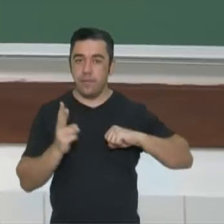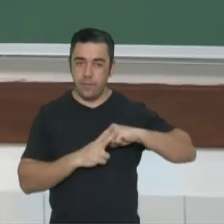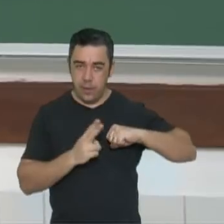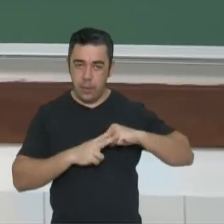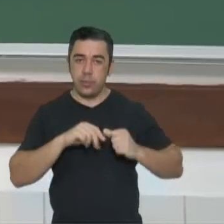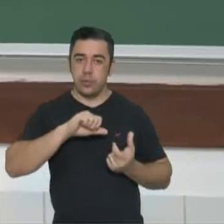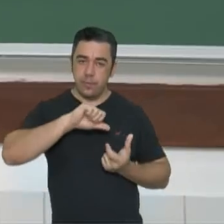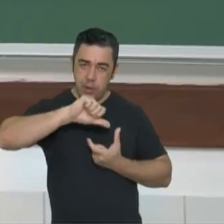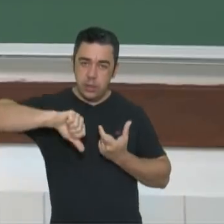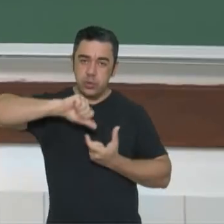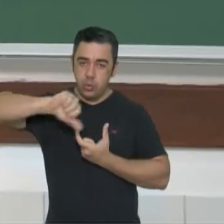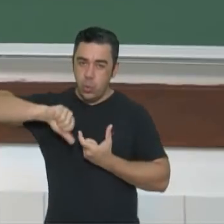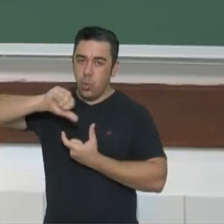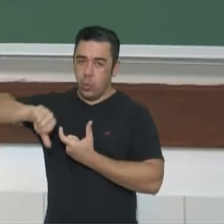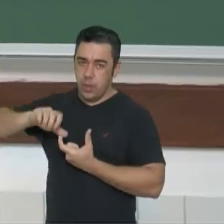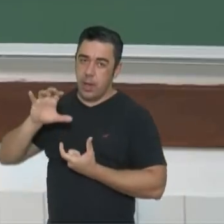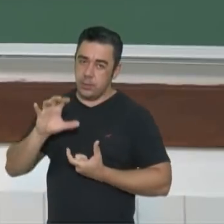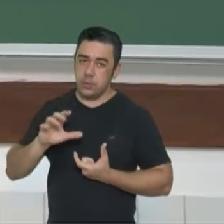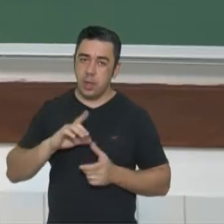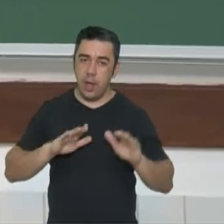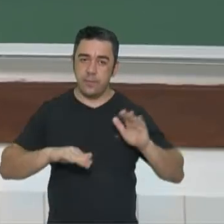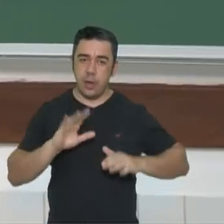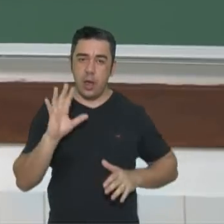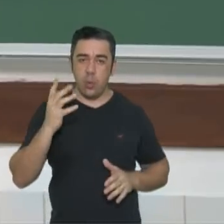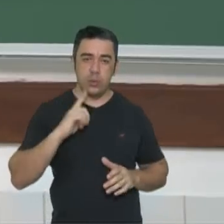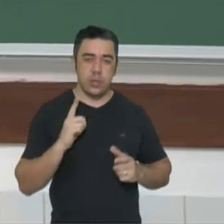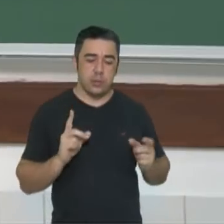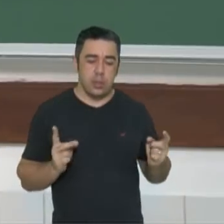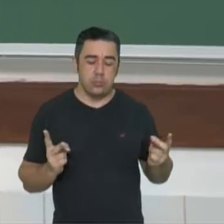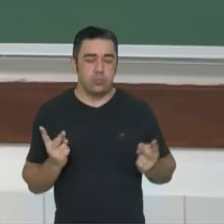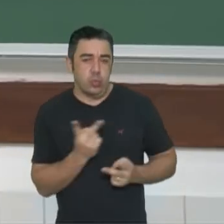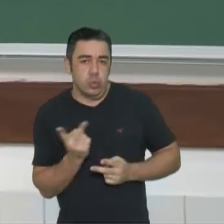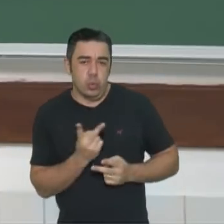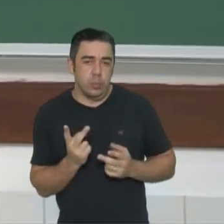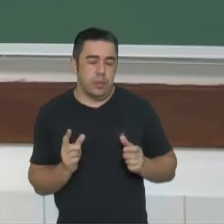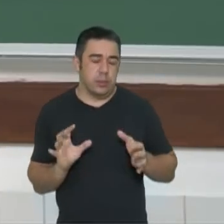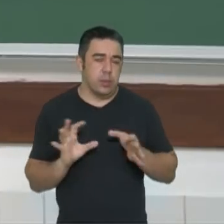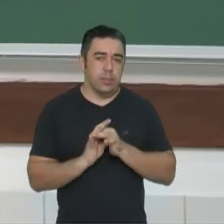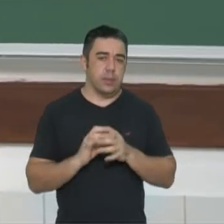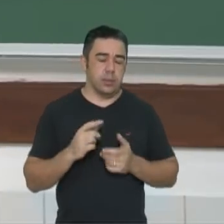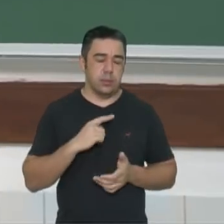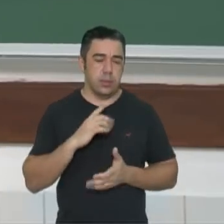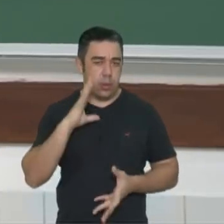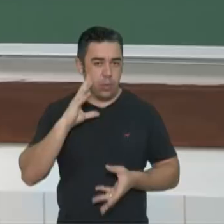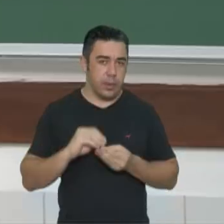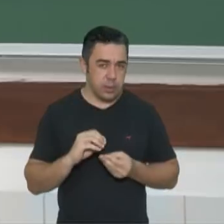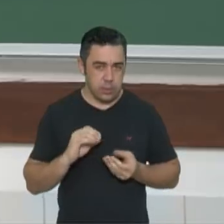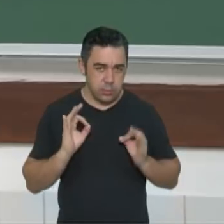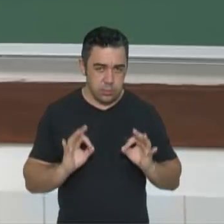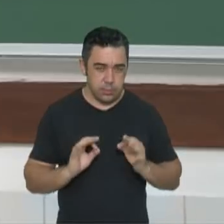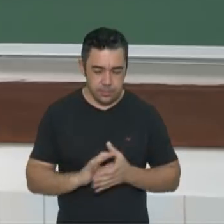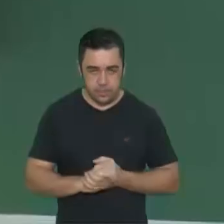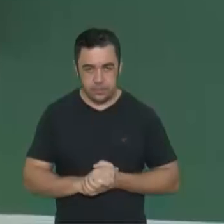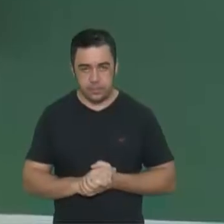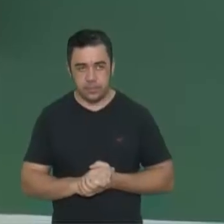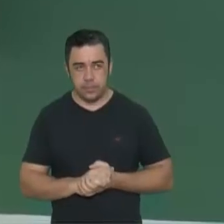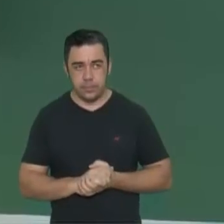eles são flexionados e alguns pode haver uma ambiguidade, para haver uma interpretação, um mal entendido ali nesses verbos,